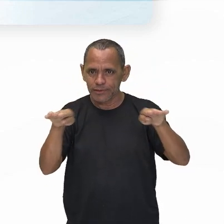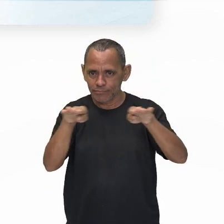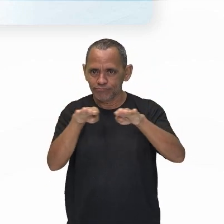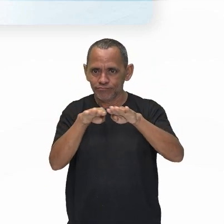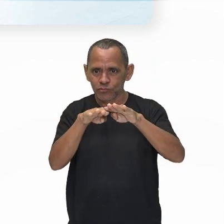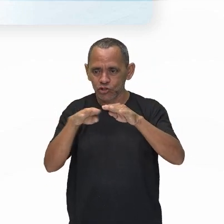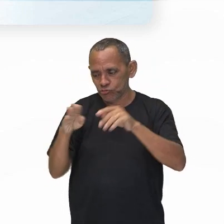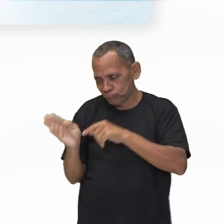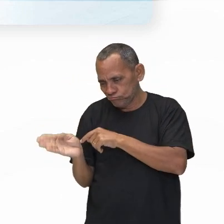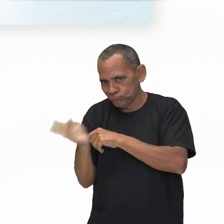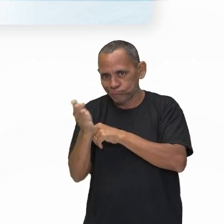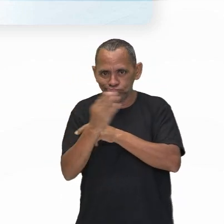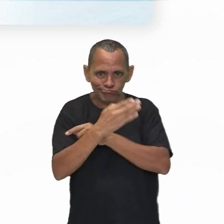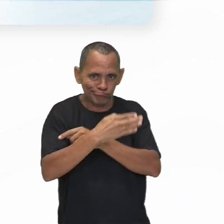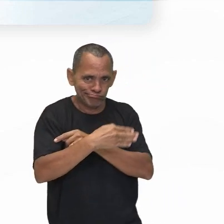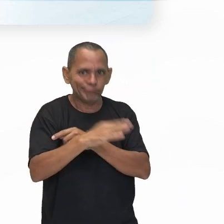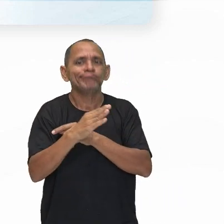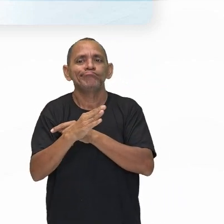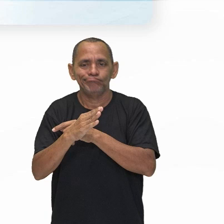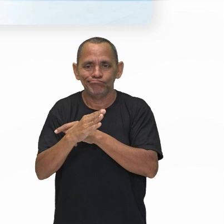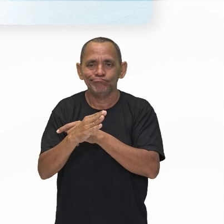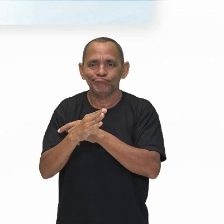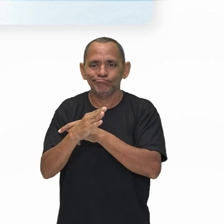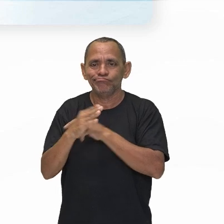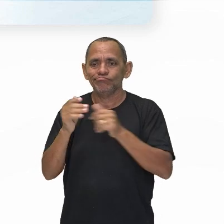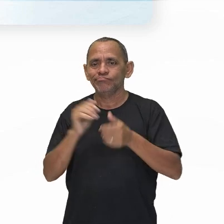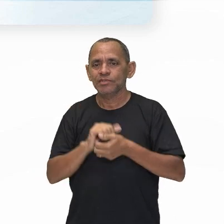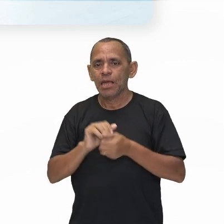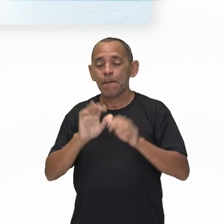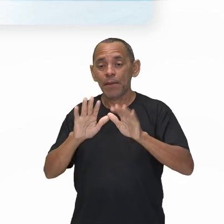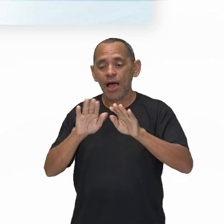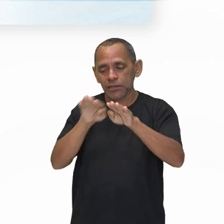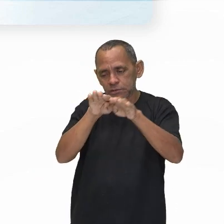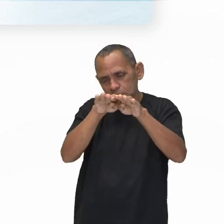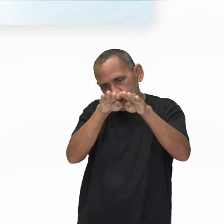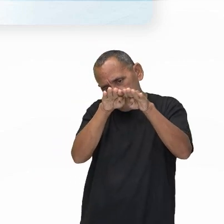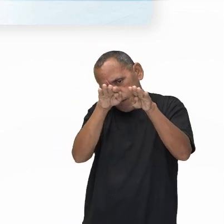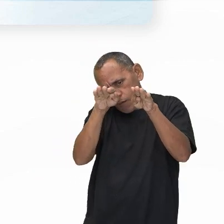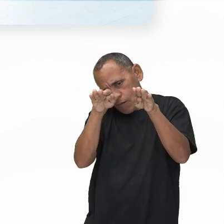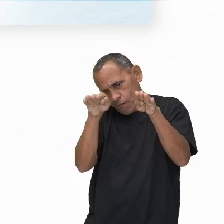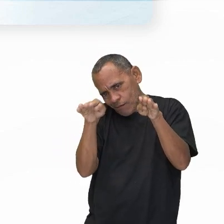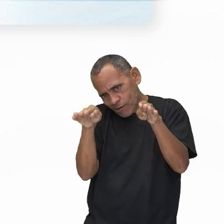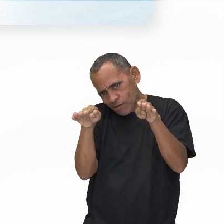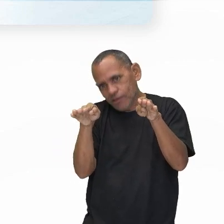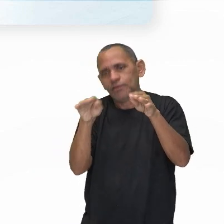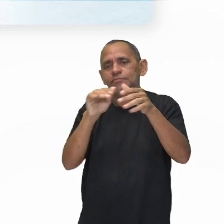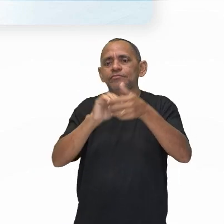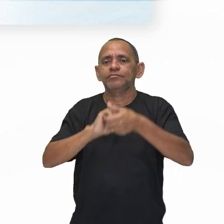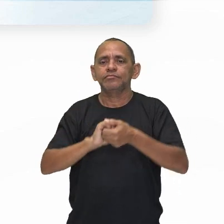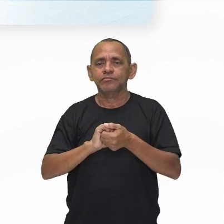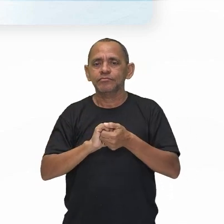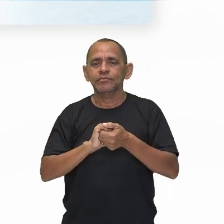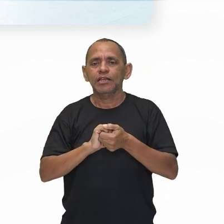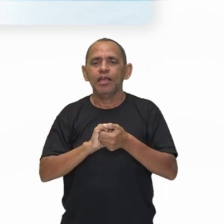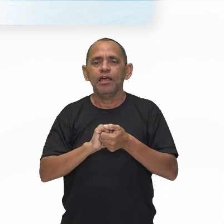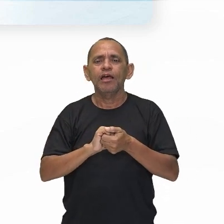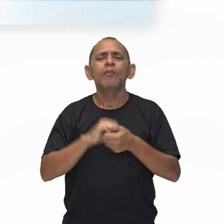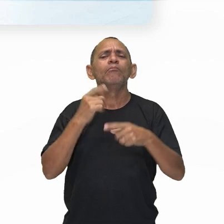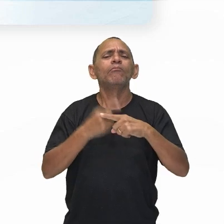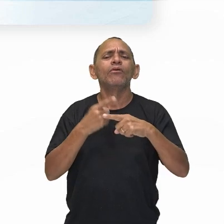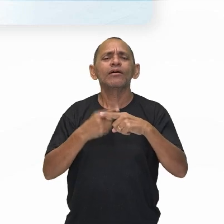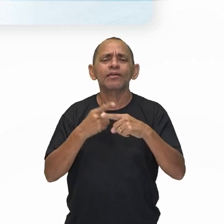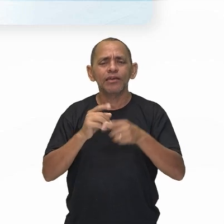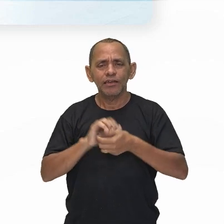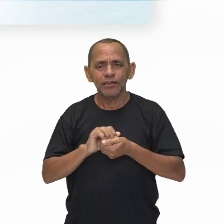tênis de mesa, né? Só que ela é encurvada assim para baixo, né? Ela é meio côncava, que é justamente para fazer com